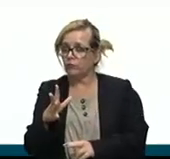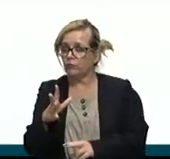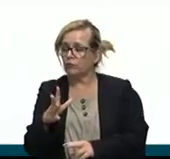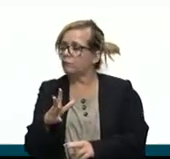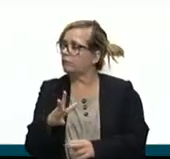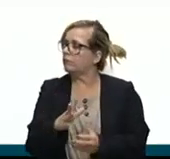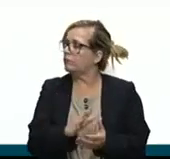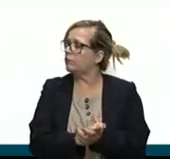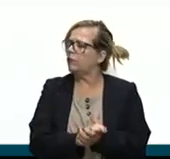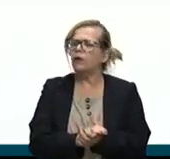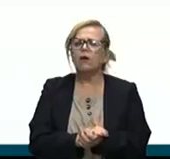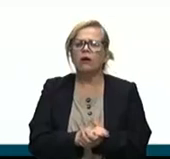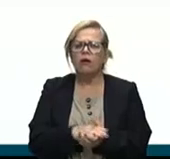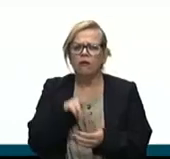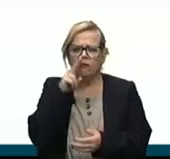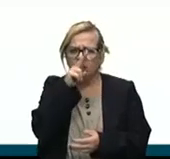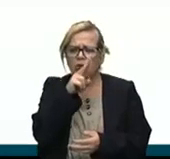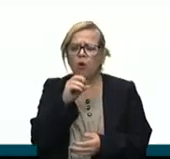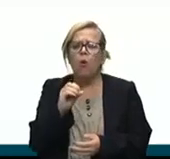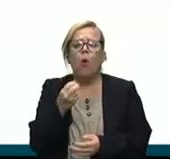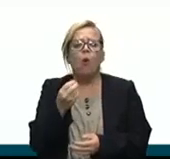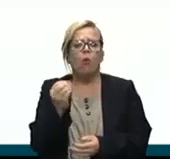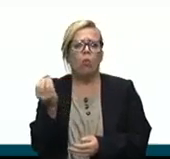forte ou fraca?